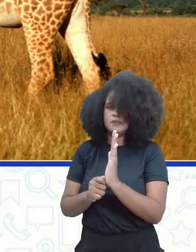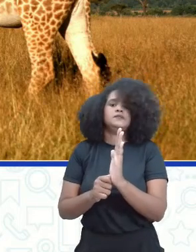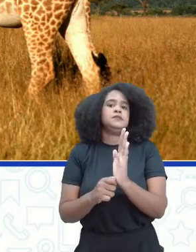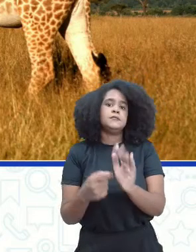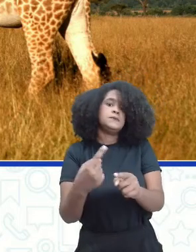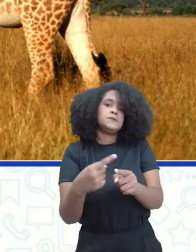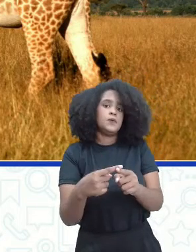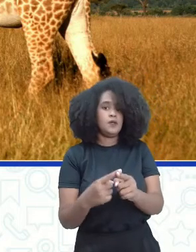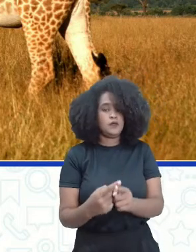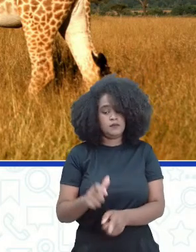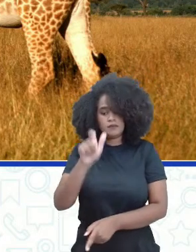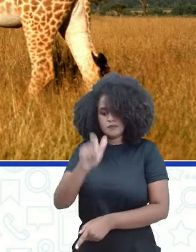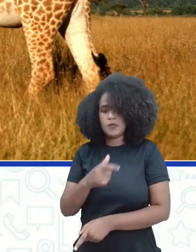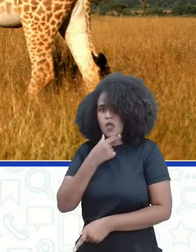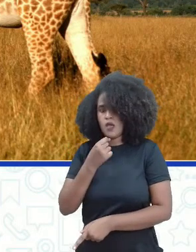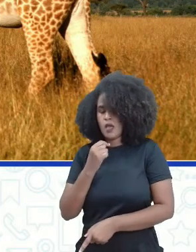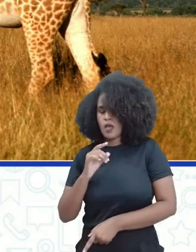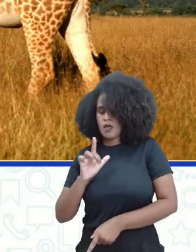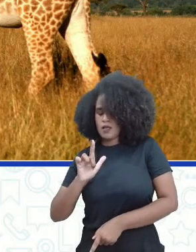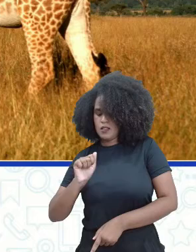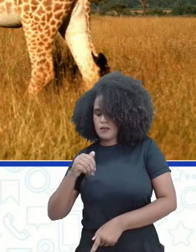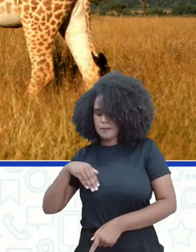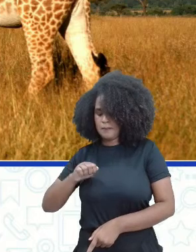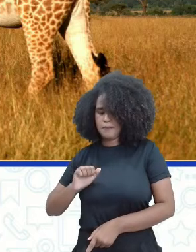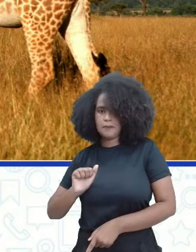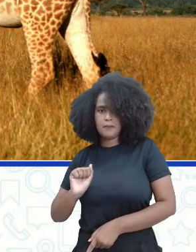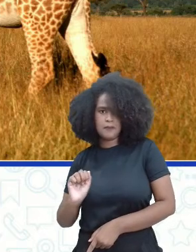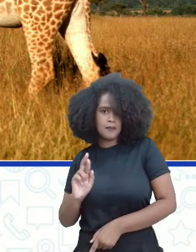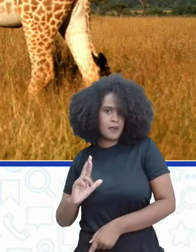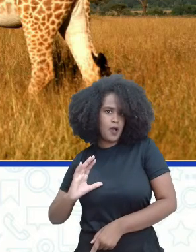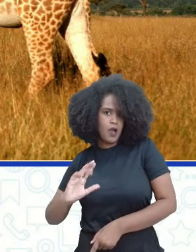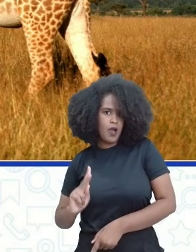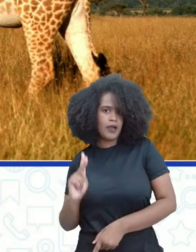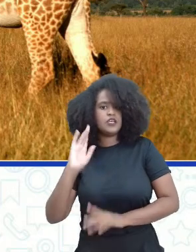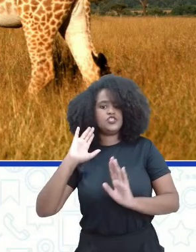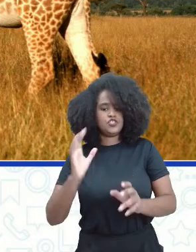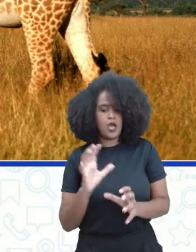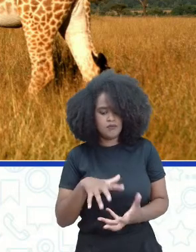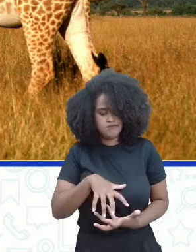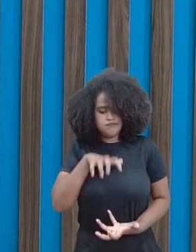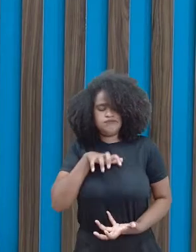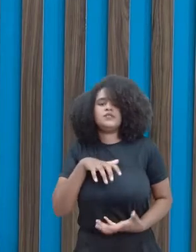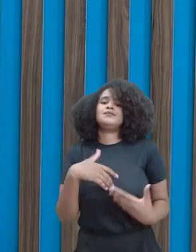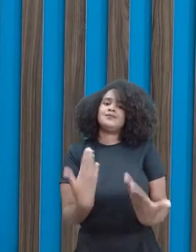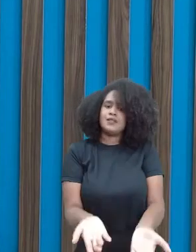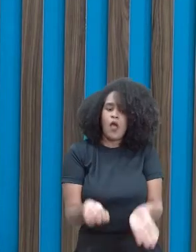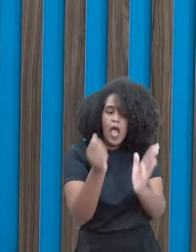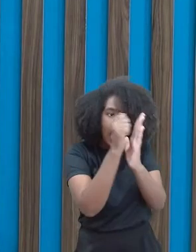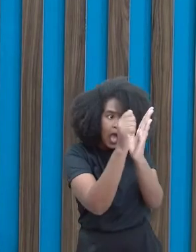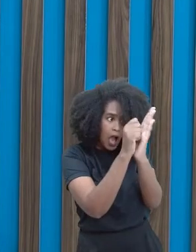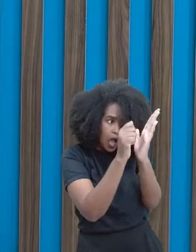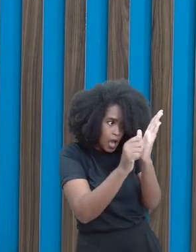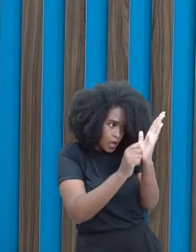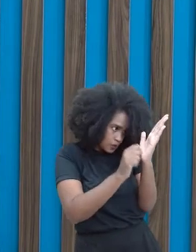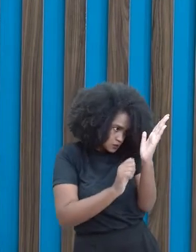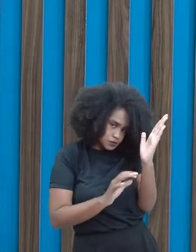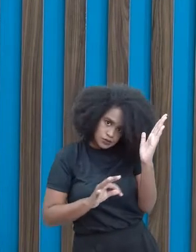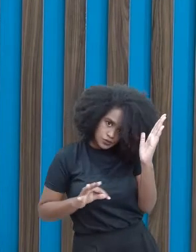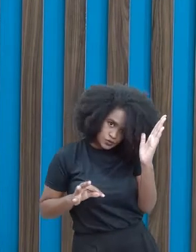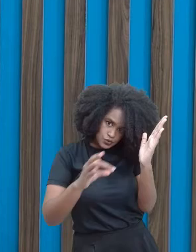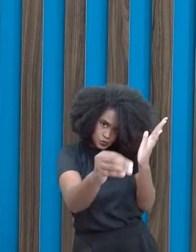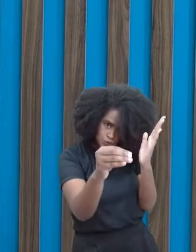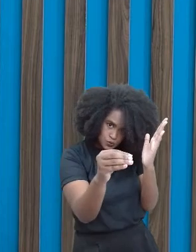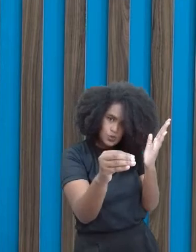como nós vimos, Lamarck era já idoso, a gente viu uma foto dele aí já Então, ele anotou tudo que ele pesquisou.